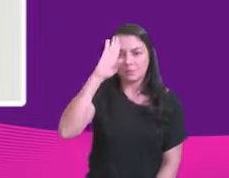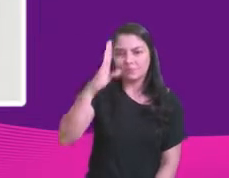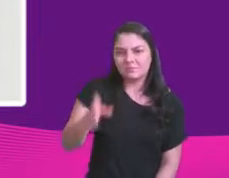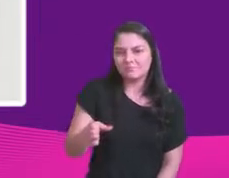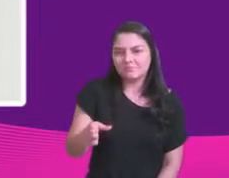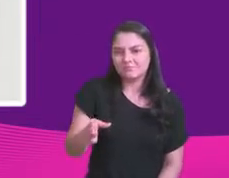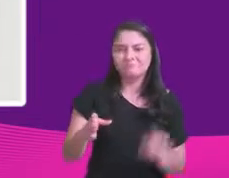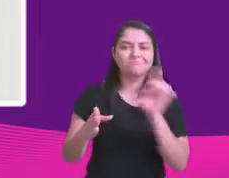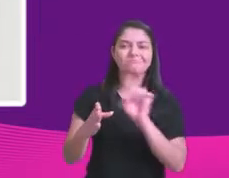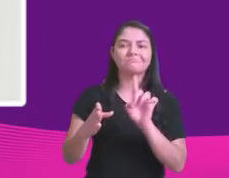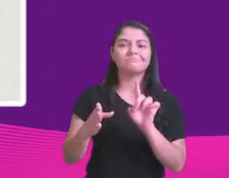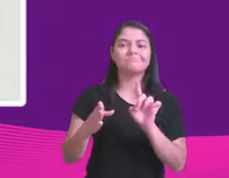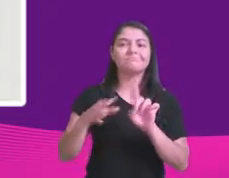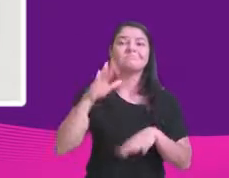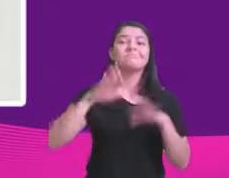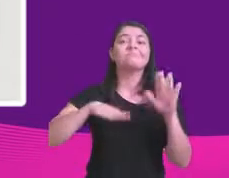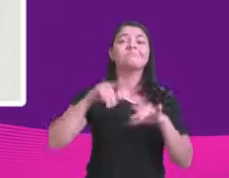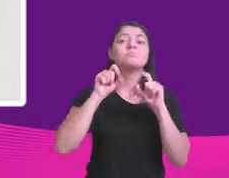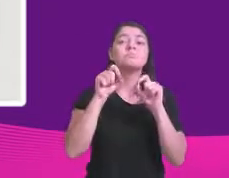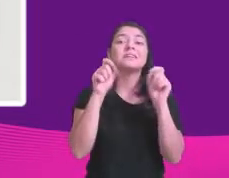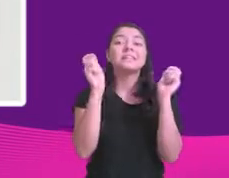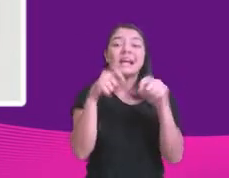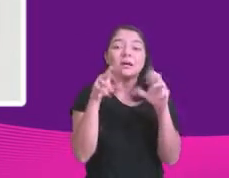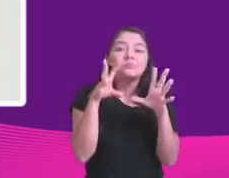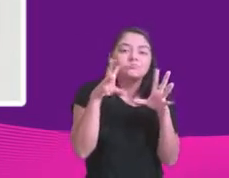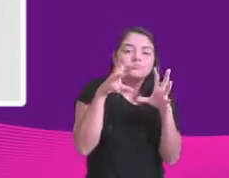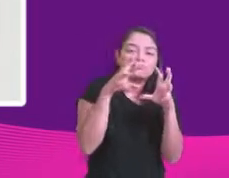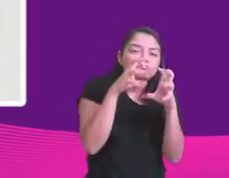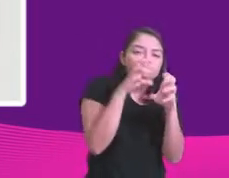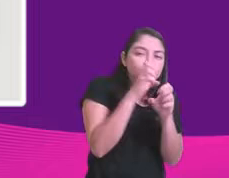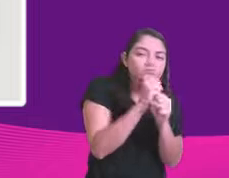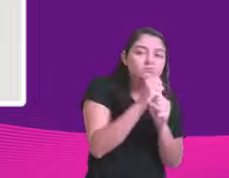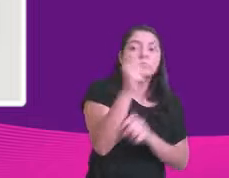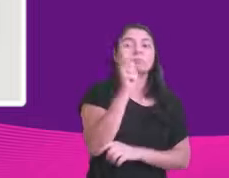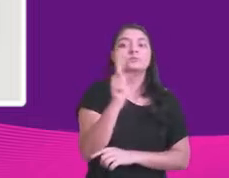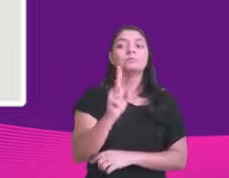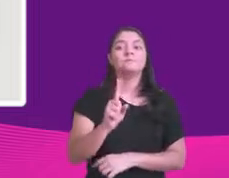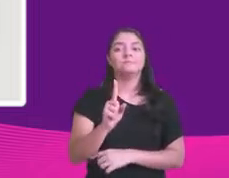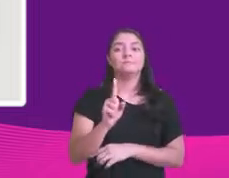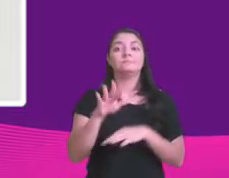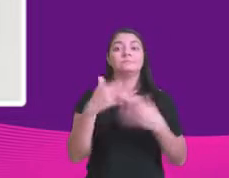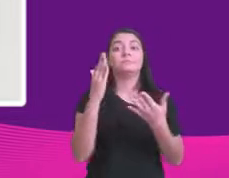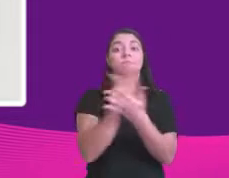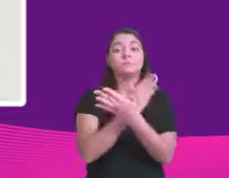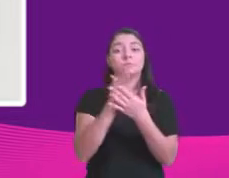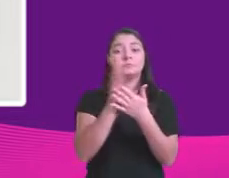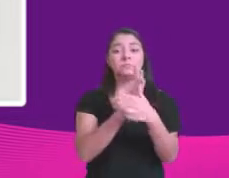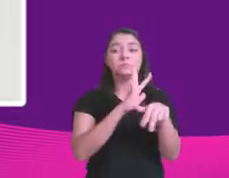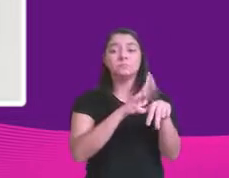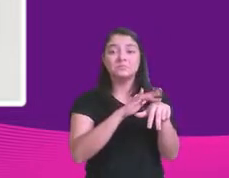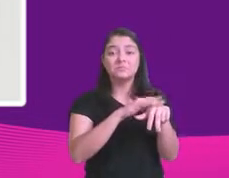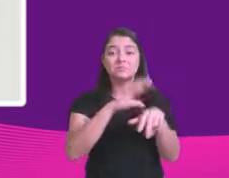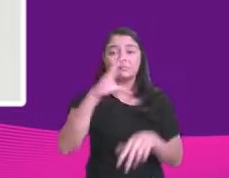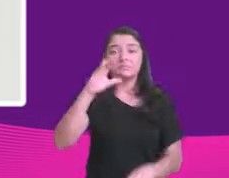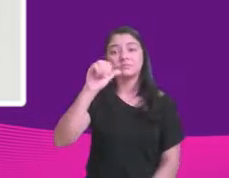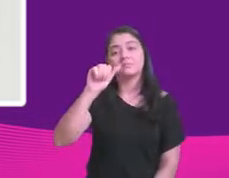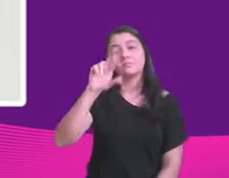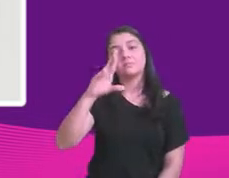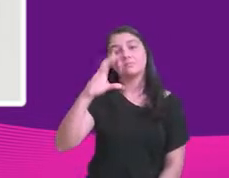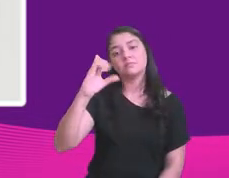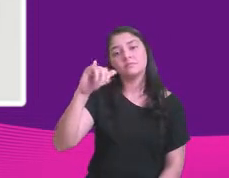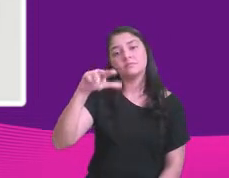diferença é a possibilidade ou não da ressecção da doença macroscópica. Então, pacientes sem carcinomatose conseguem uma taxa de ressecção completa em